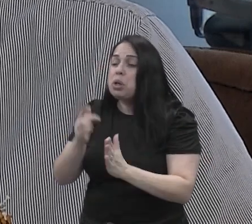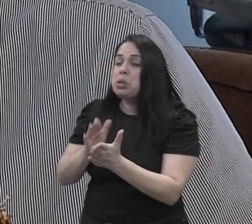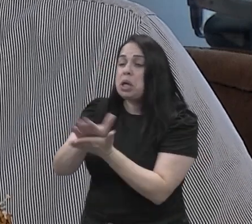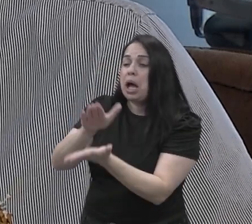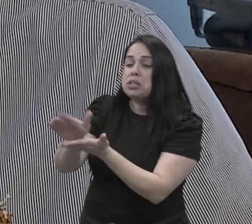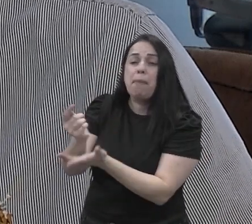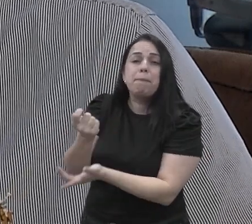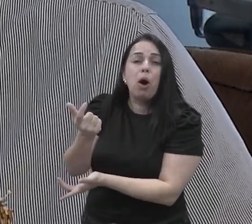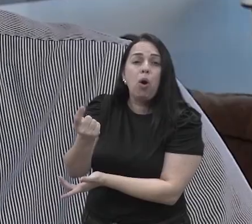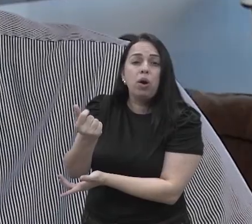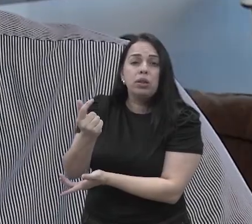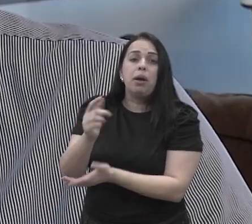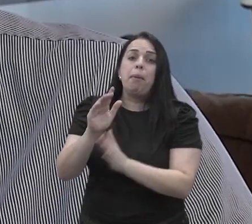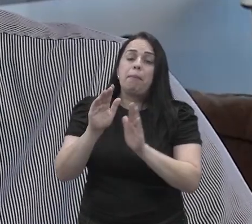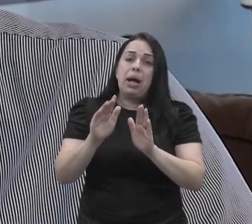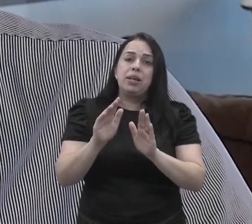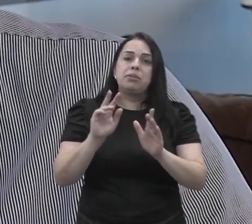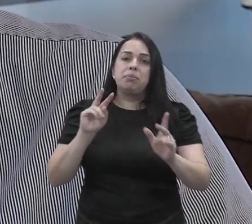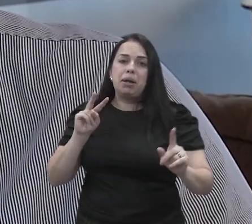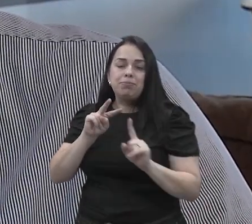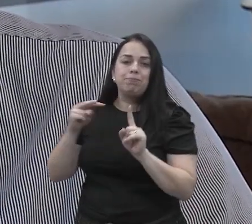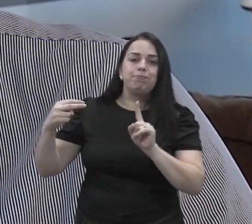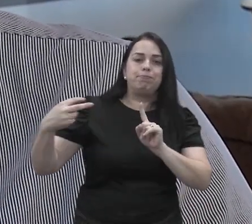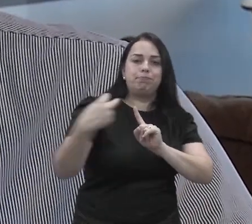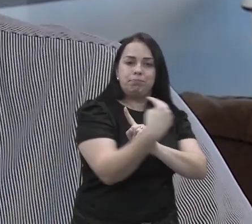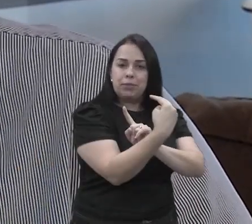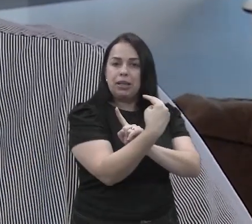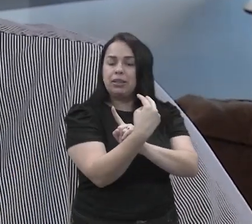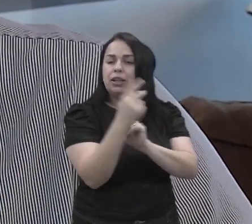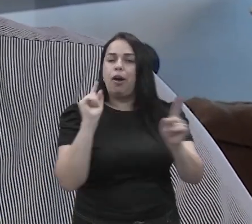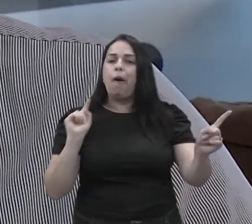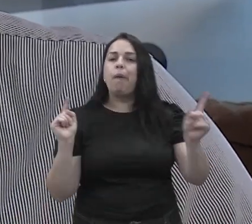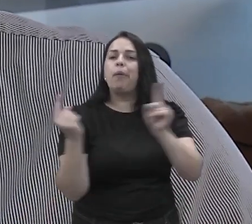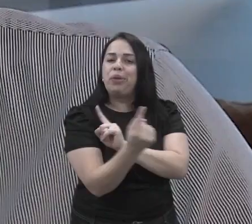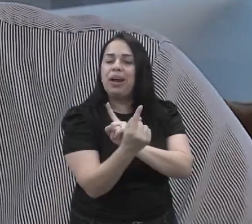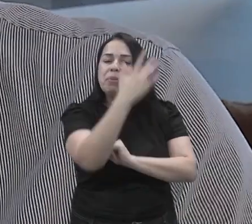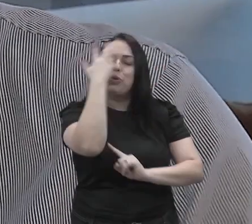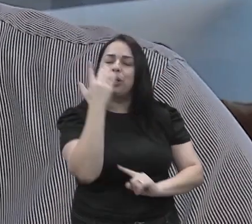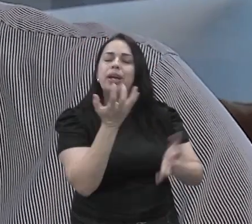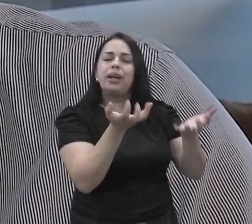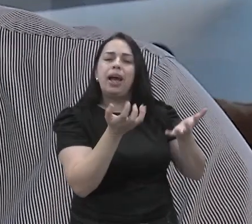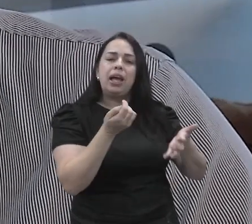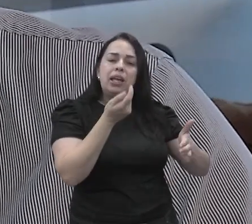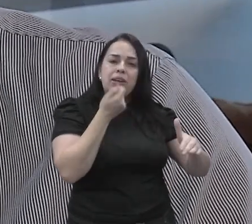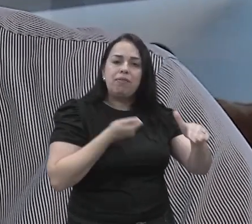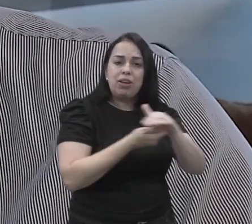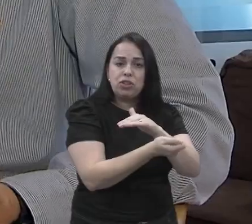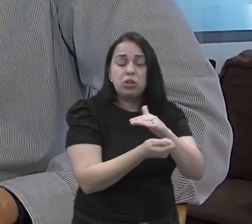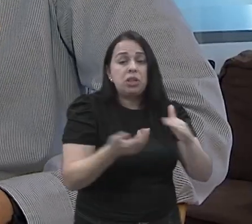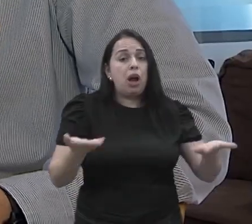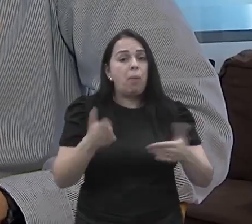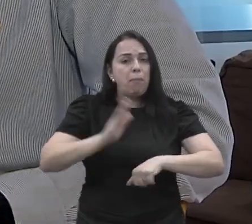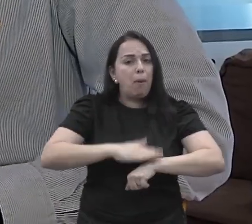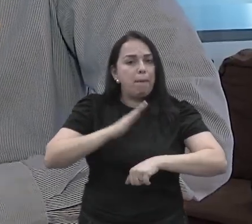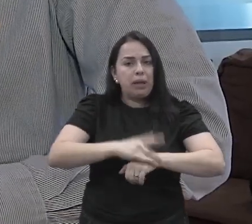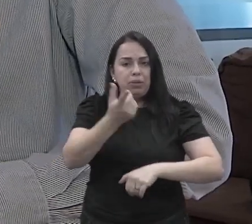de 2025. Se por um lado a taxa de juros elevada freia o consumo, por outro pode ser positiva para quem